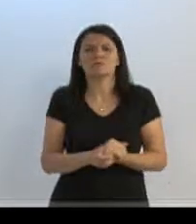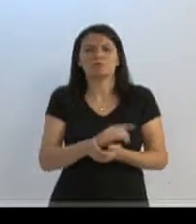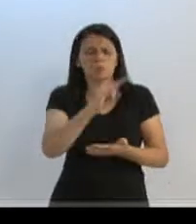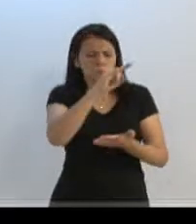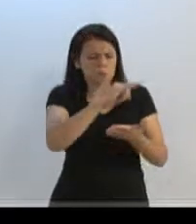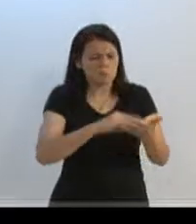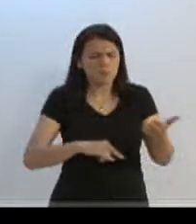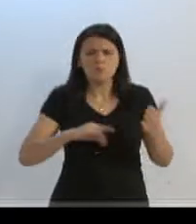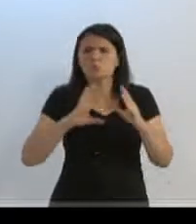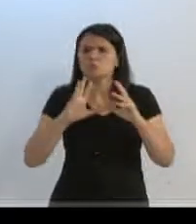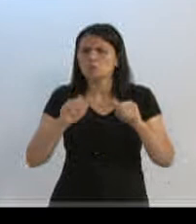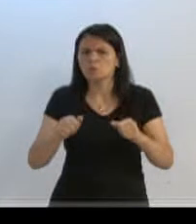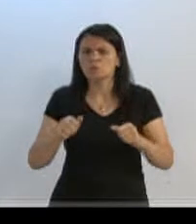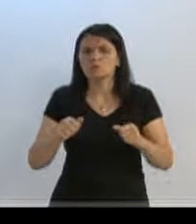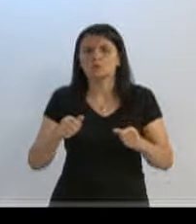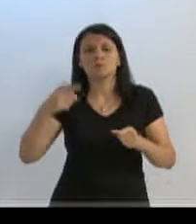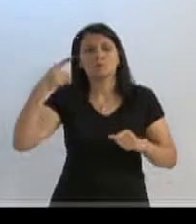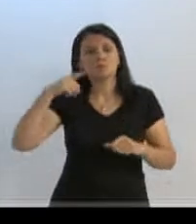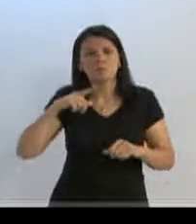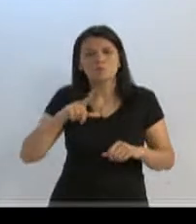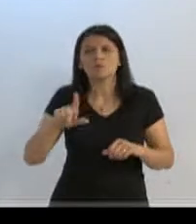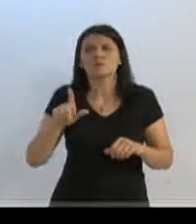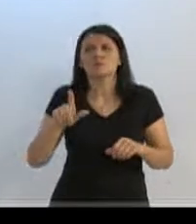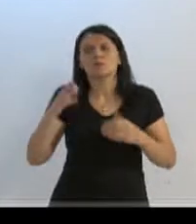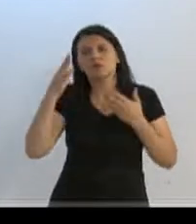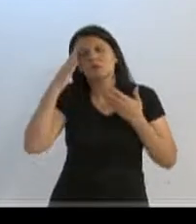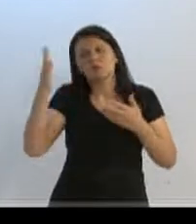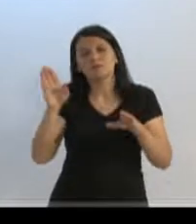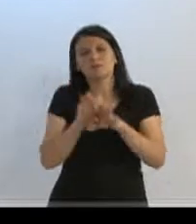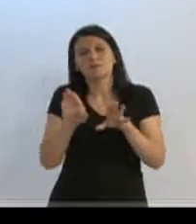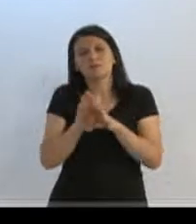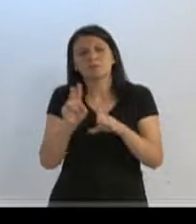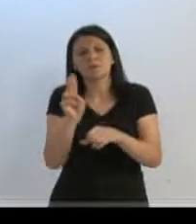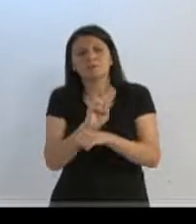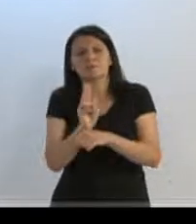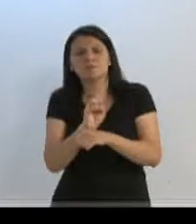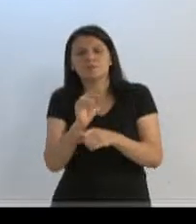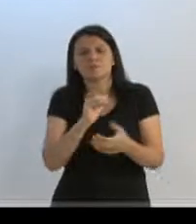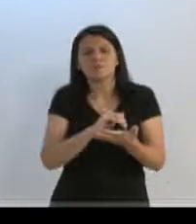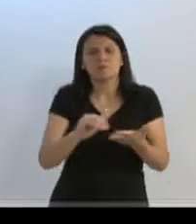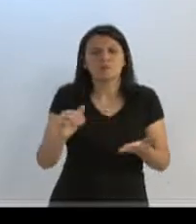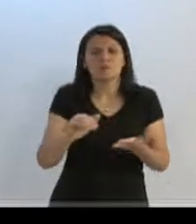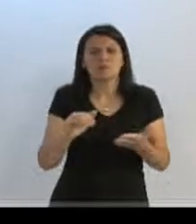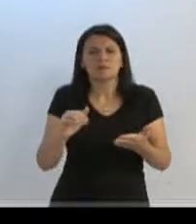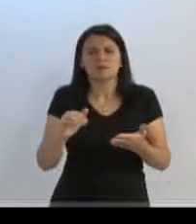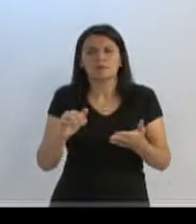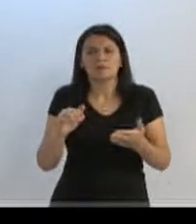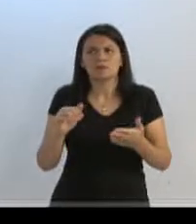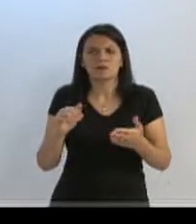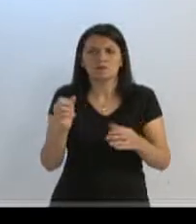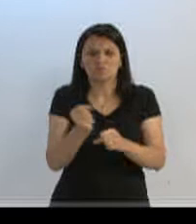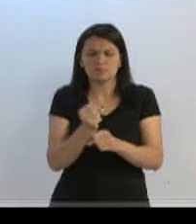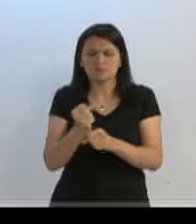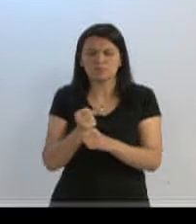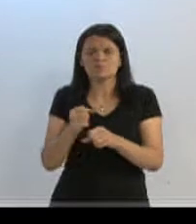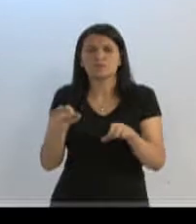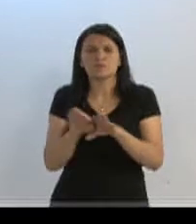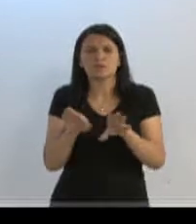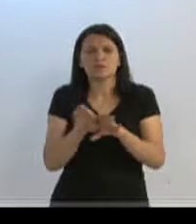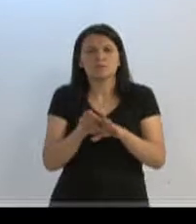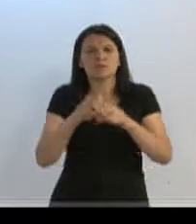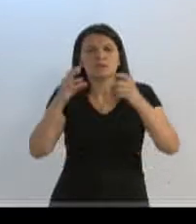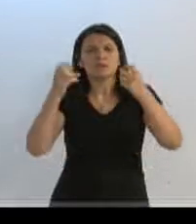e na medida do possível eu quero agradecer também o fiscal da secretaria de serviços urbanos que nos acompanhou com a população para